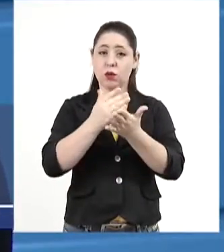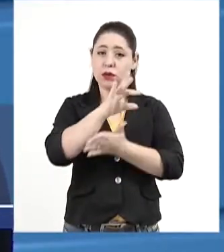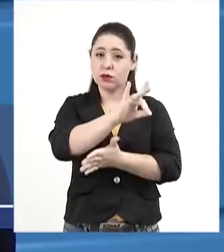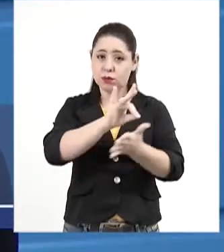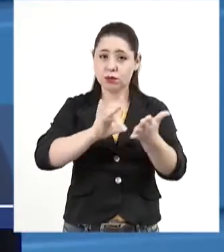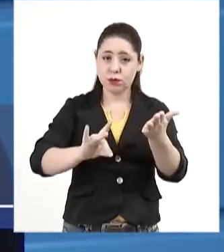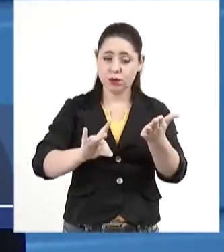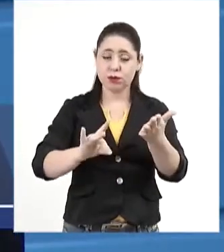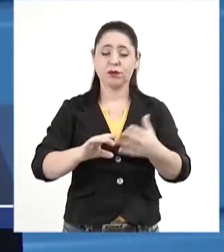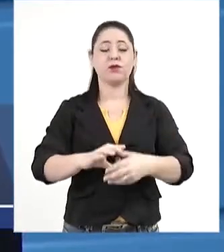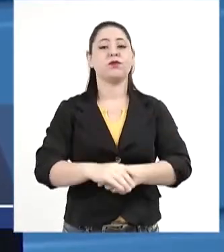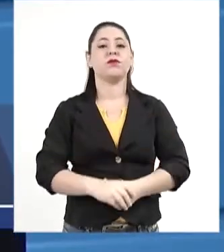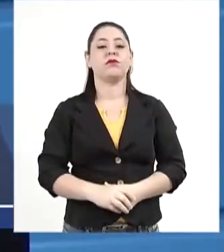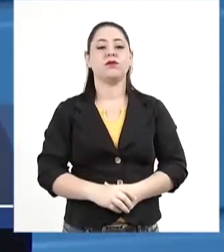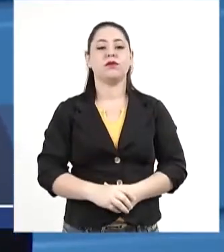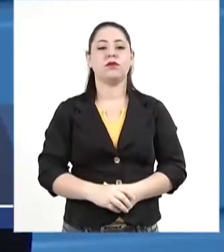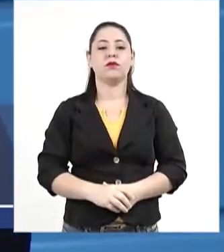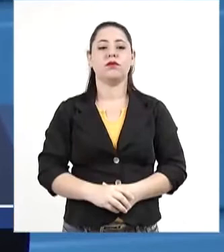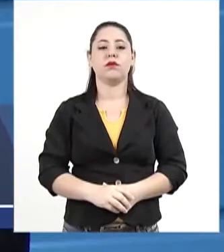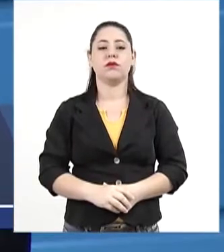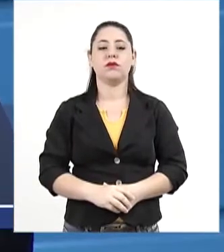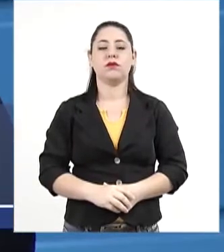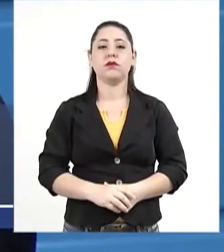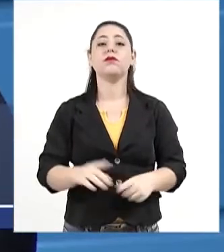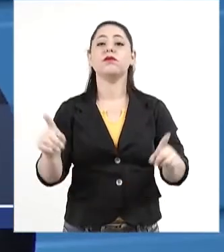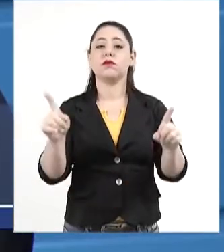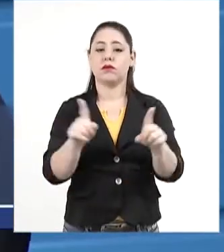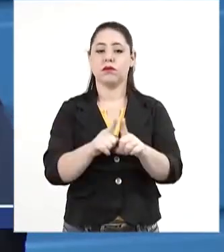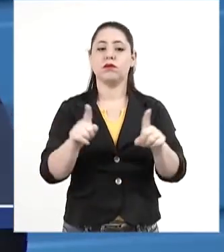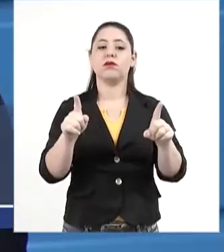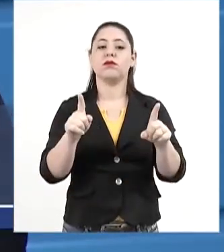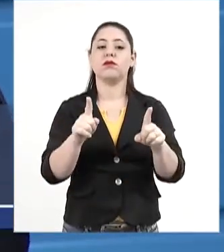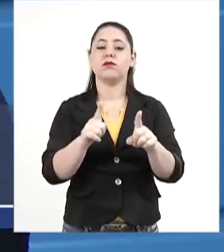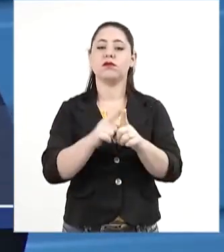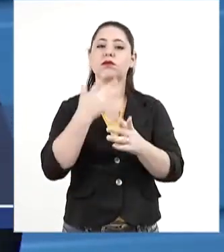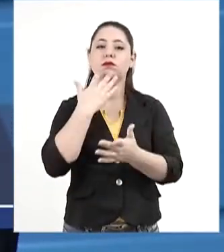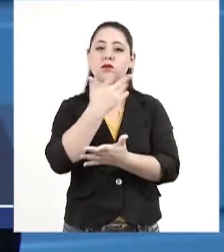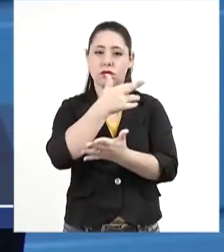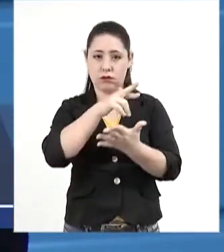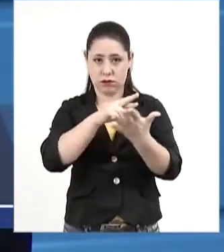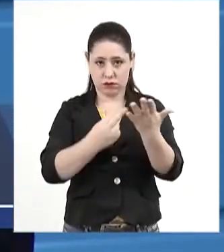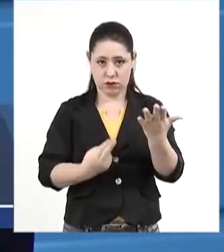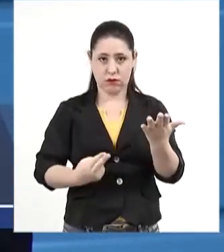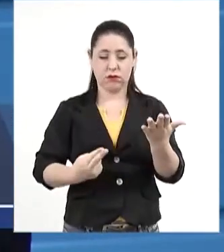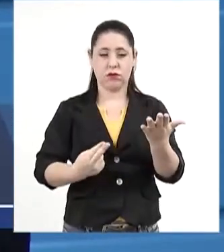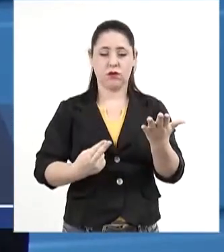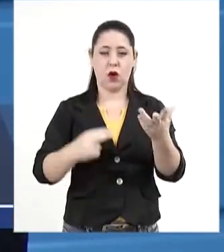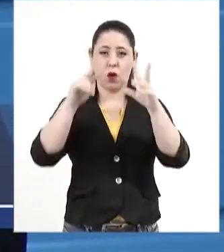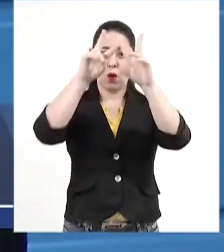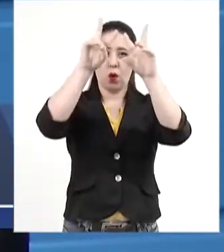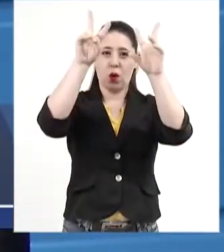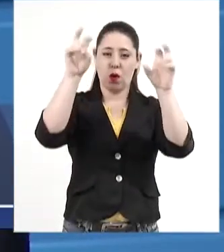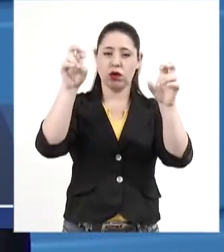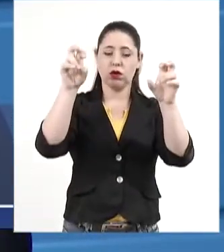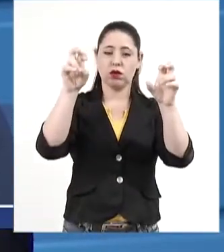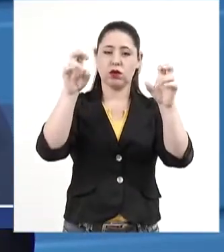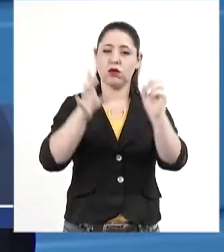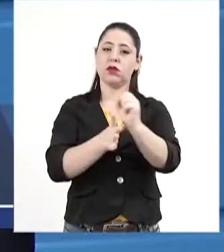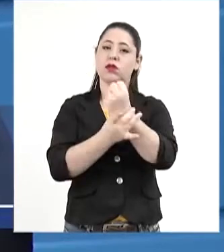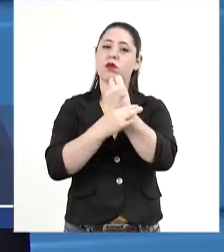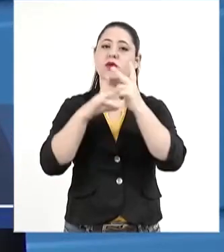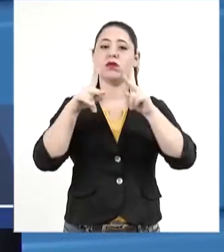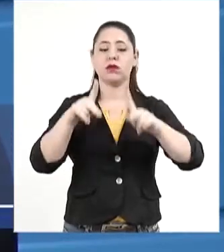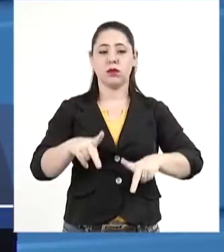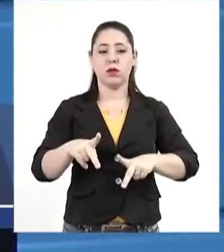data de sua publicação. Trago também, senhor presidente, um requerimento com um assunto de segurança pública,